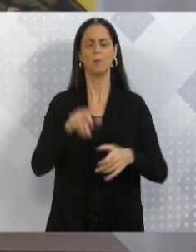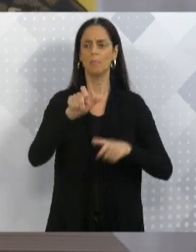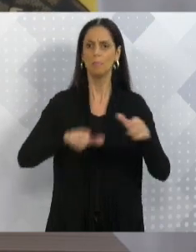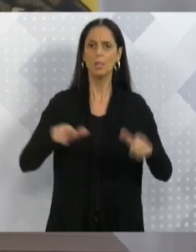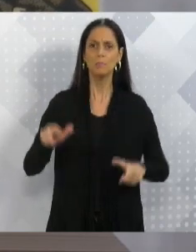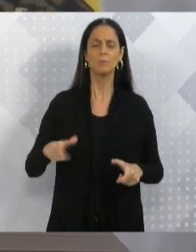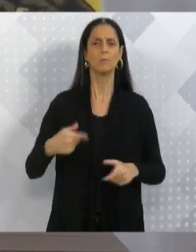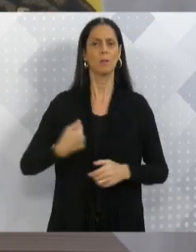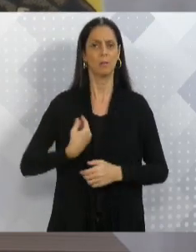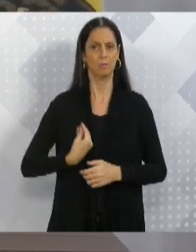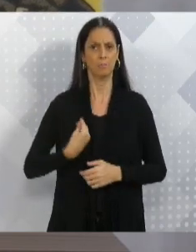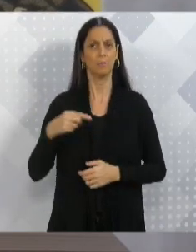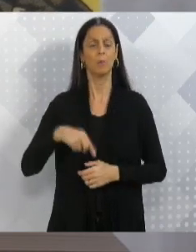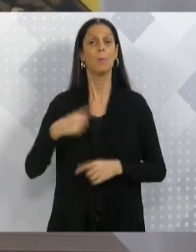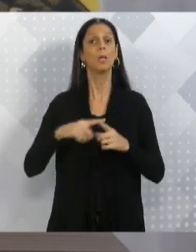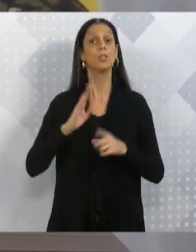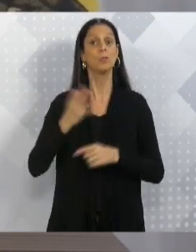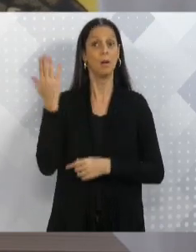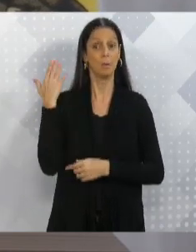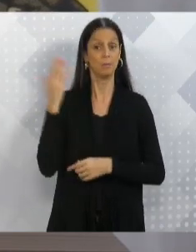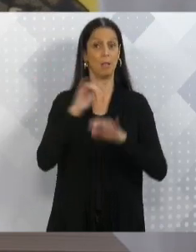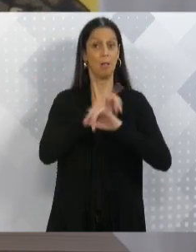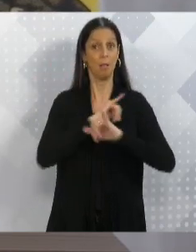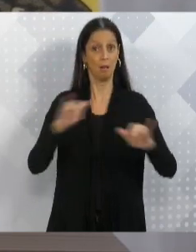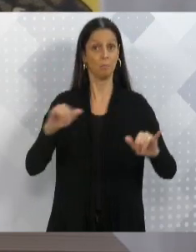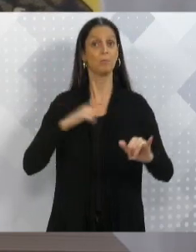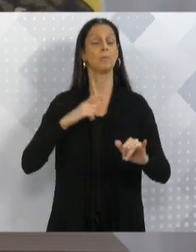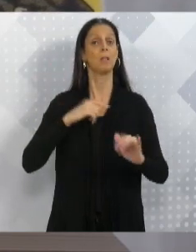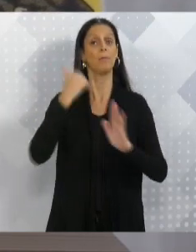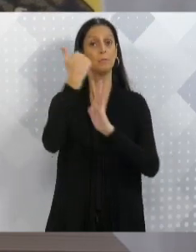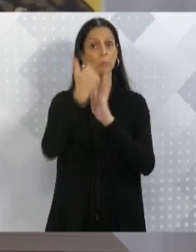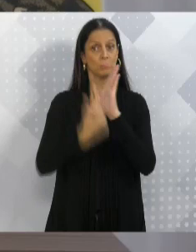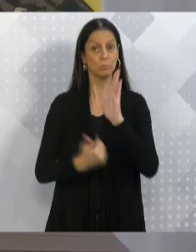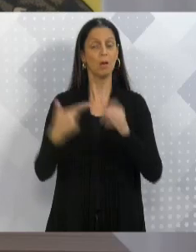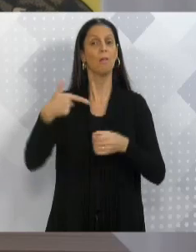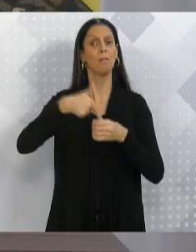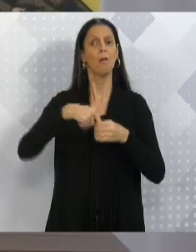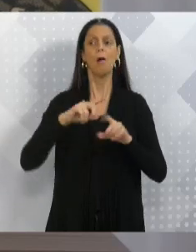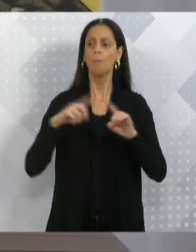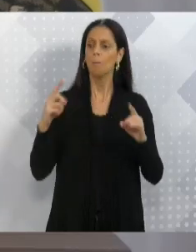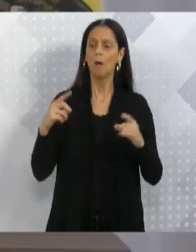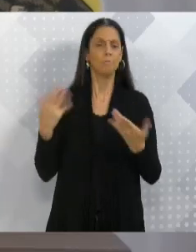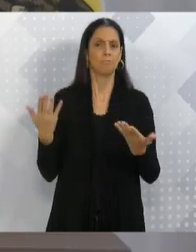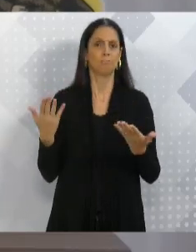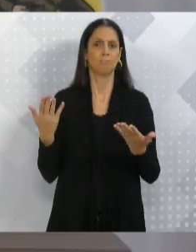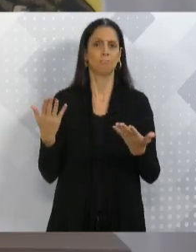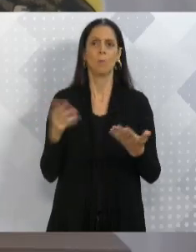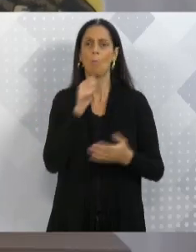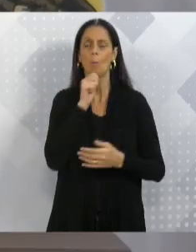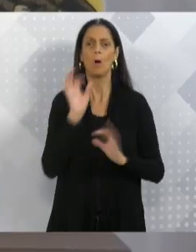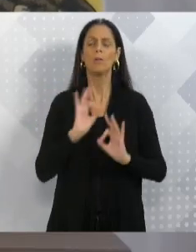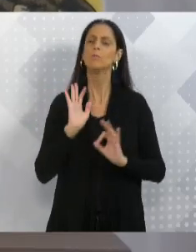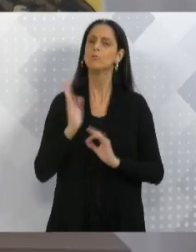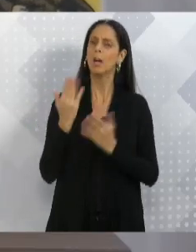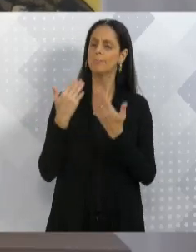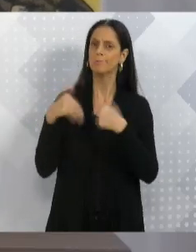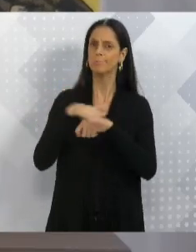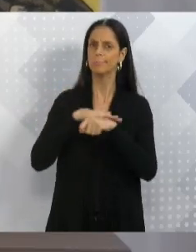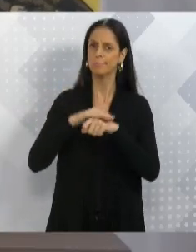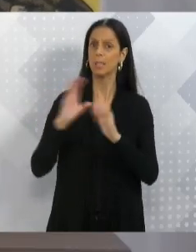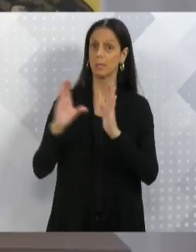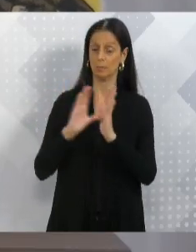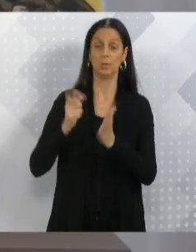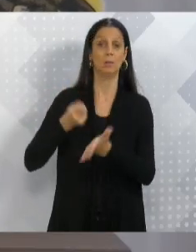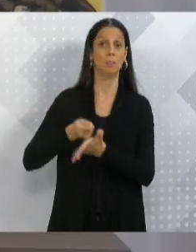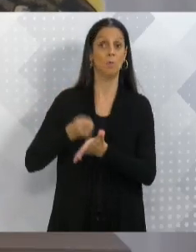que a redução anunciada no combustível chegue no bolso dos consumidores. Parece que algumas ações começaram a ser feitas, eu falava com o Caminha, inclusive, de qual tem